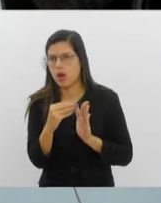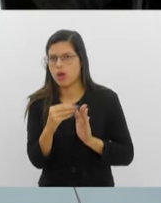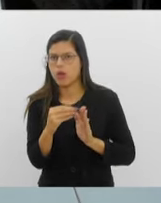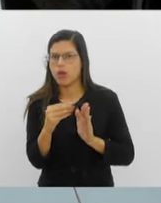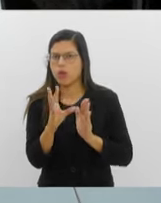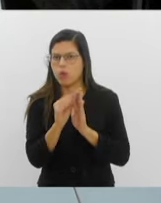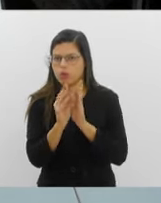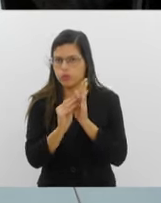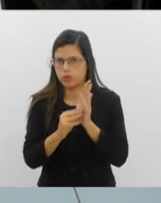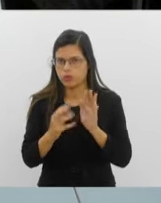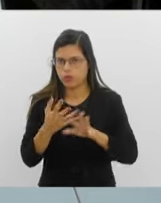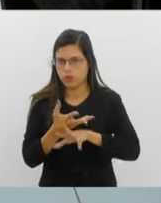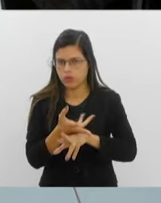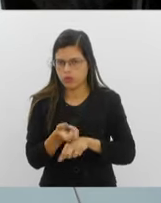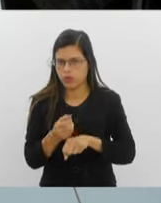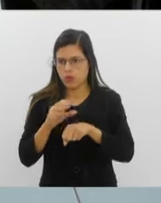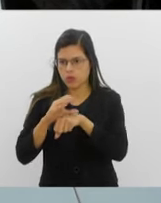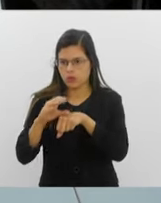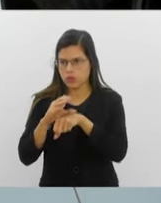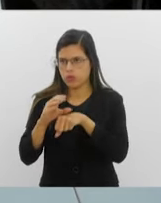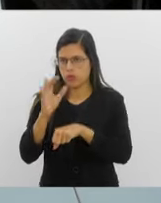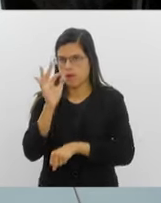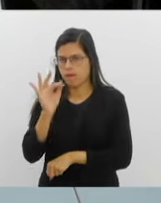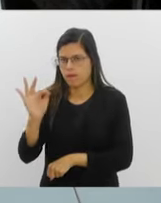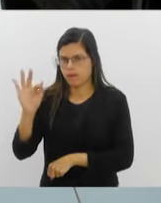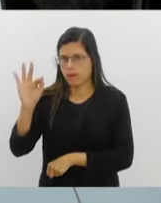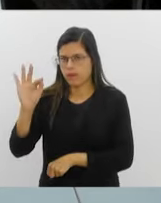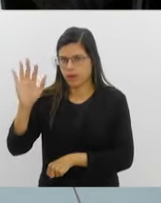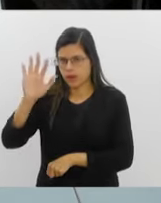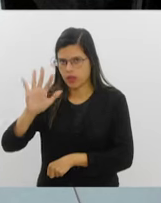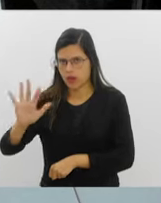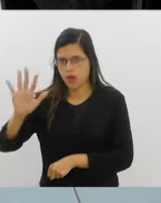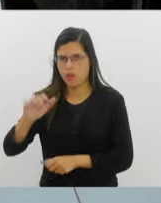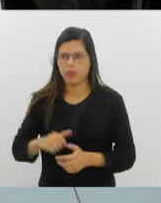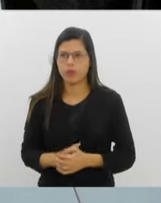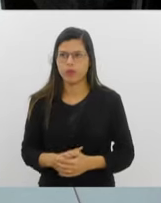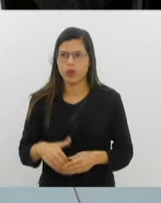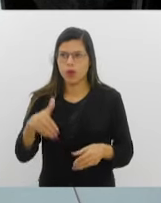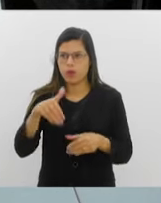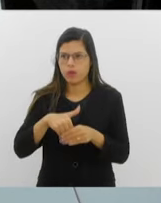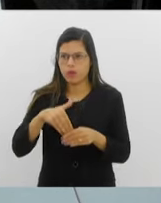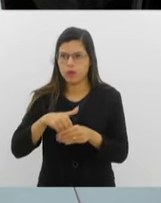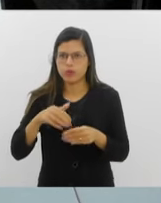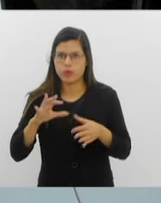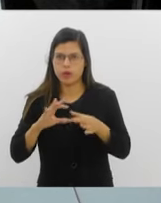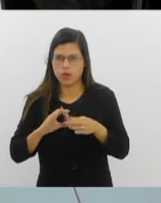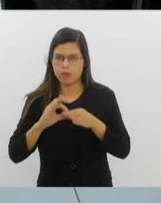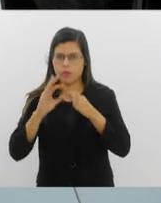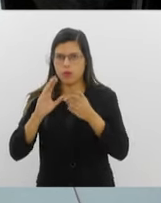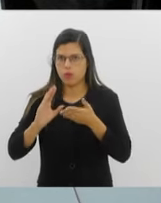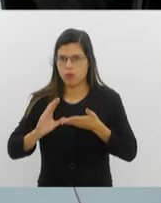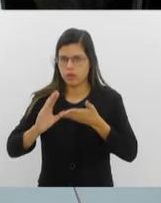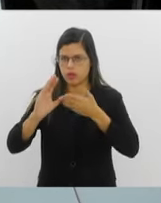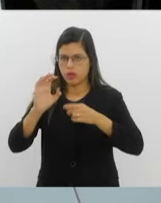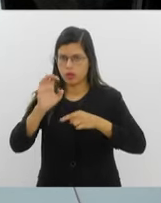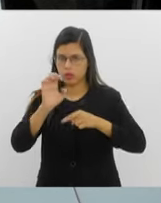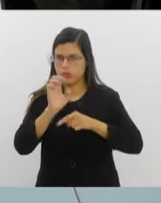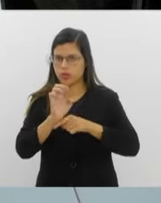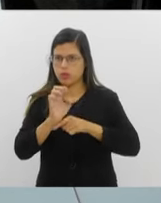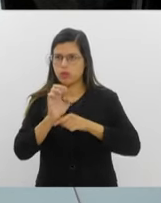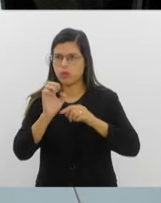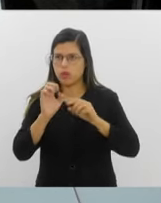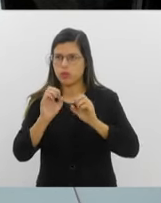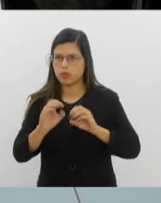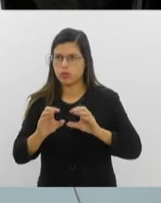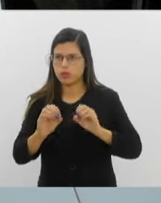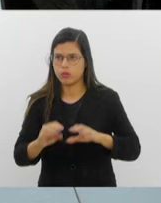Constituição Federal. O deputado Serginho votou pela... Autoriza o Conselho Estadual de Educação... Era o